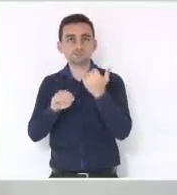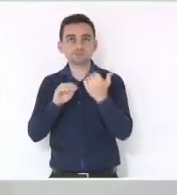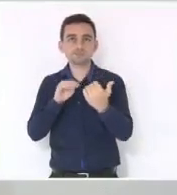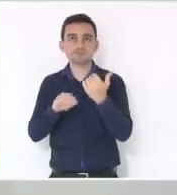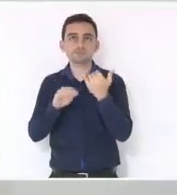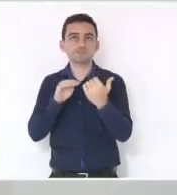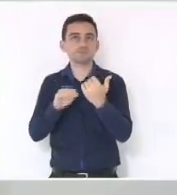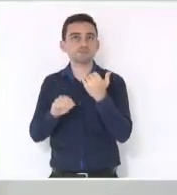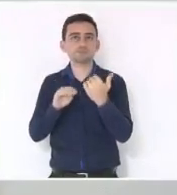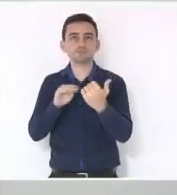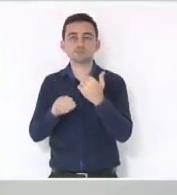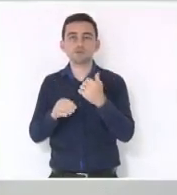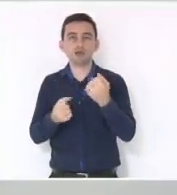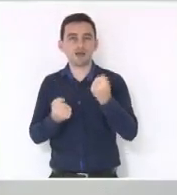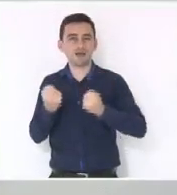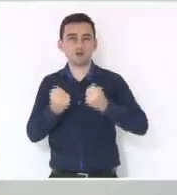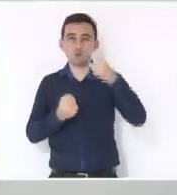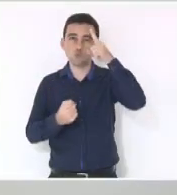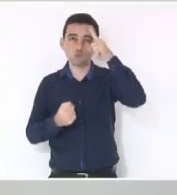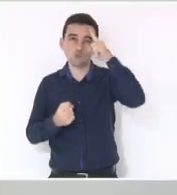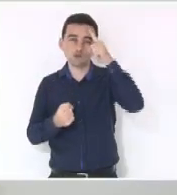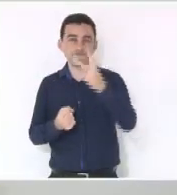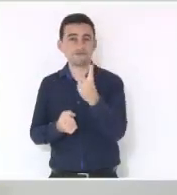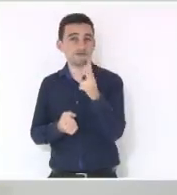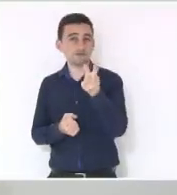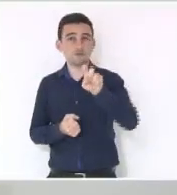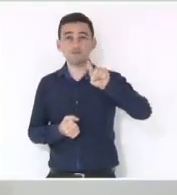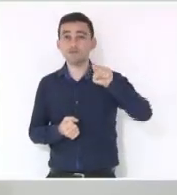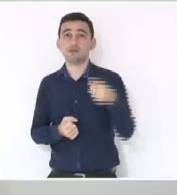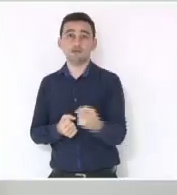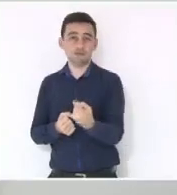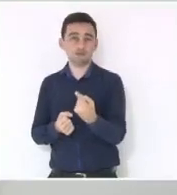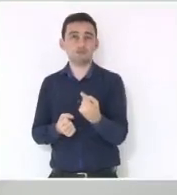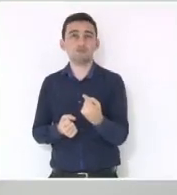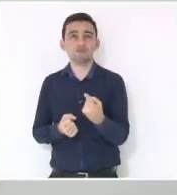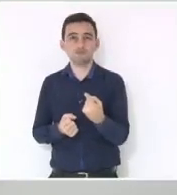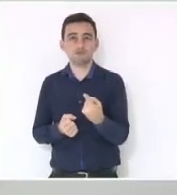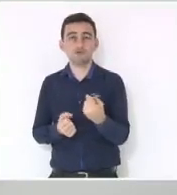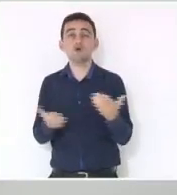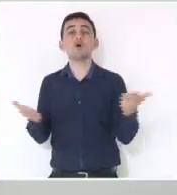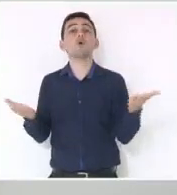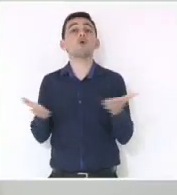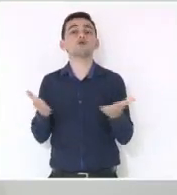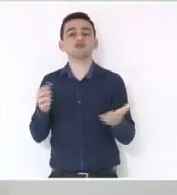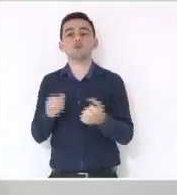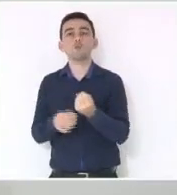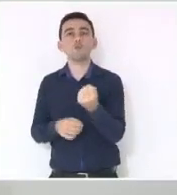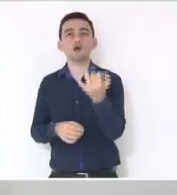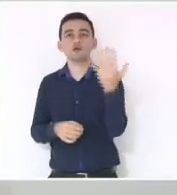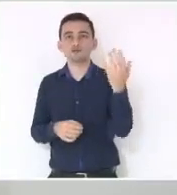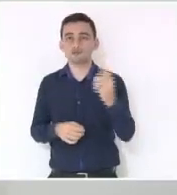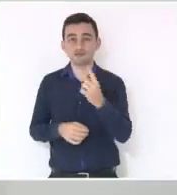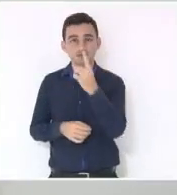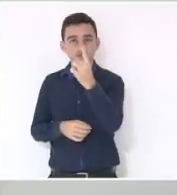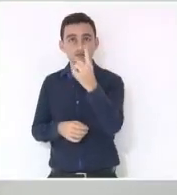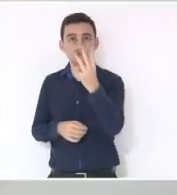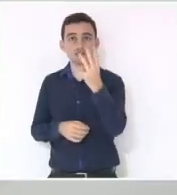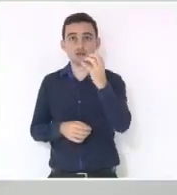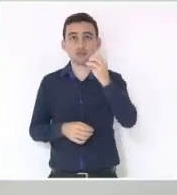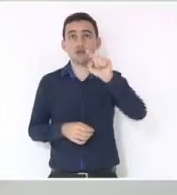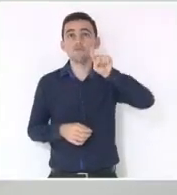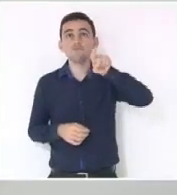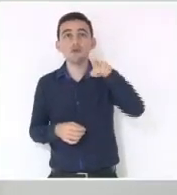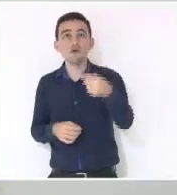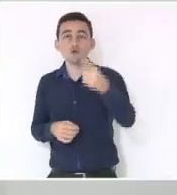25.500 veículos por dia. E nós estamos hoje com um trânsito de 130 mil veículos